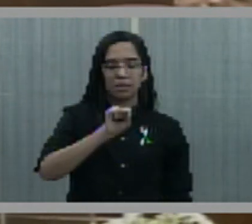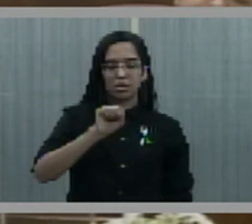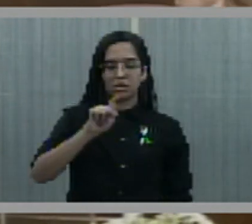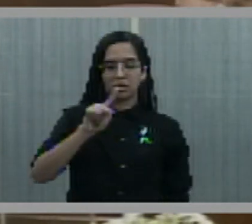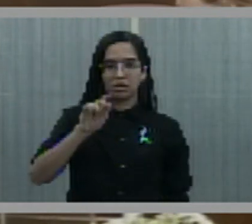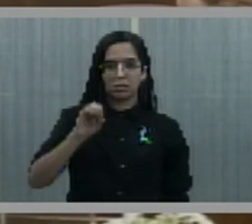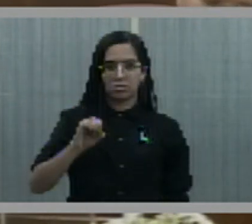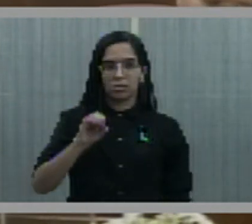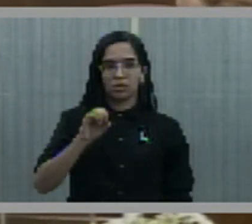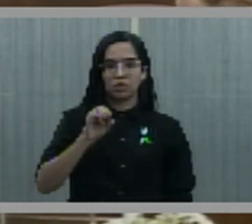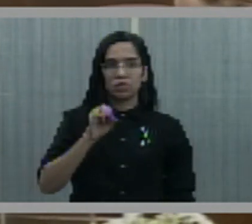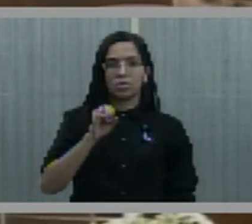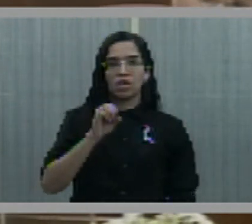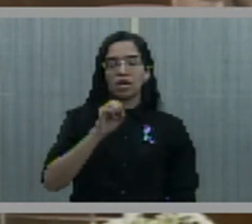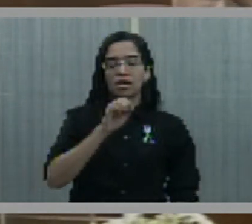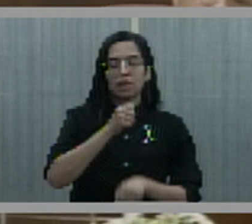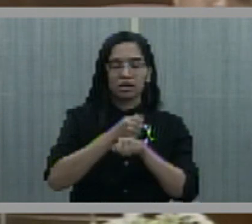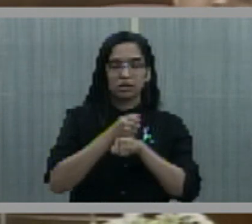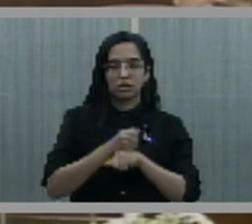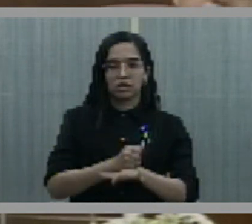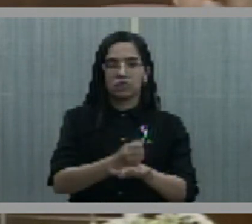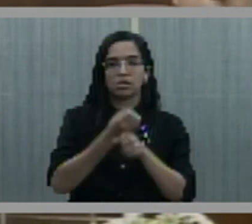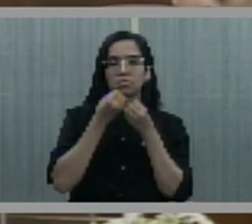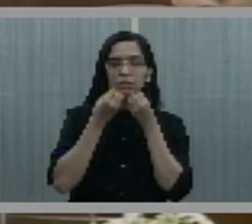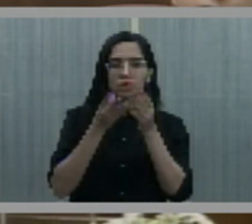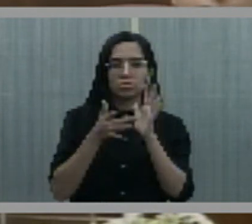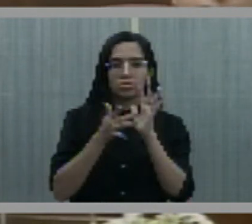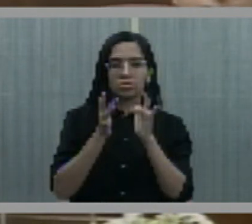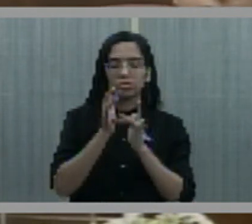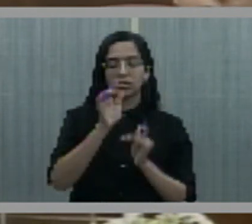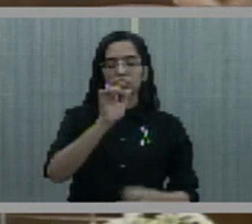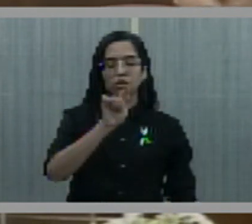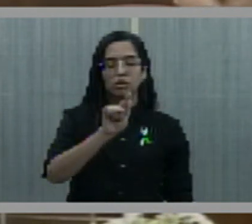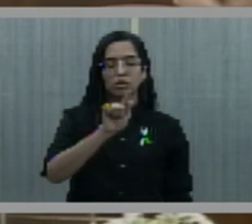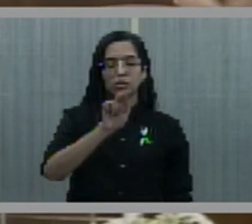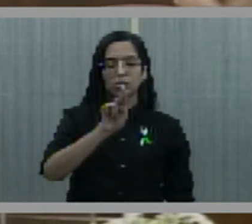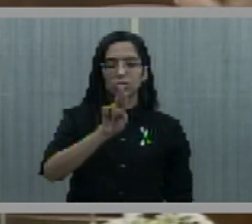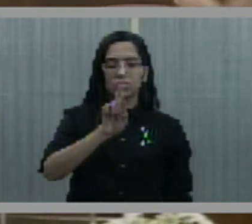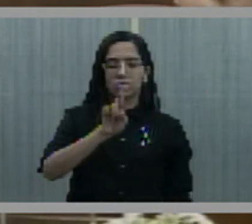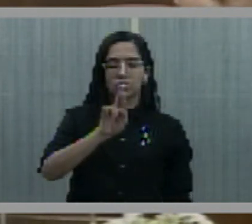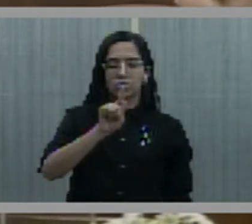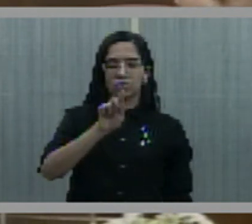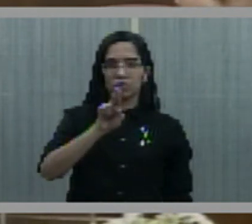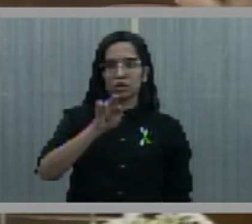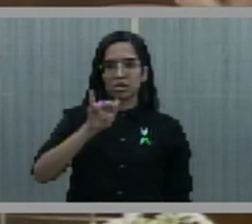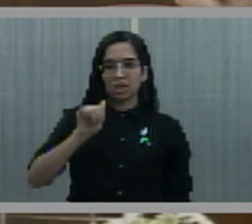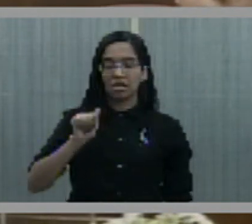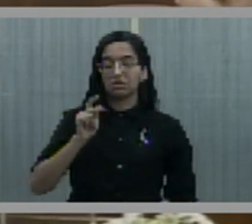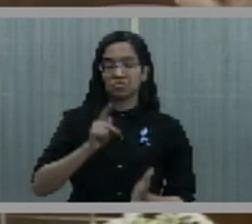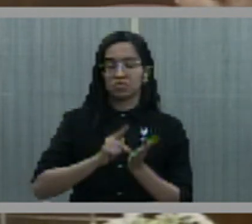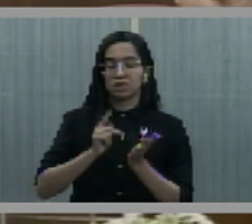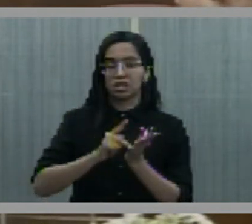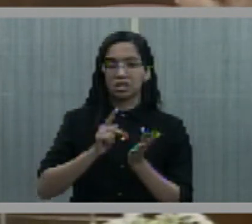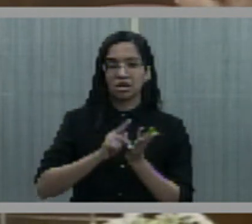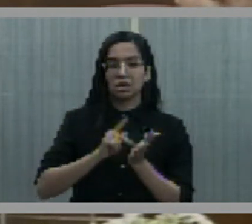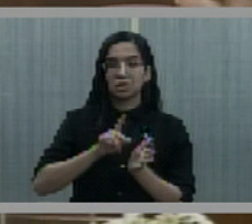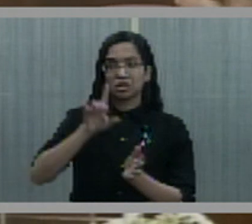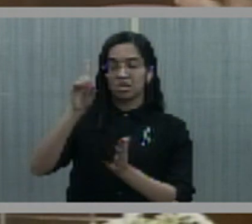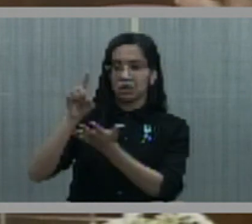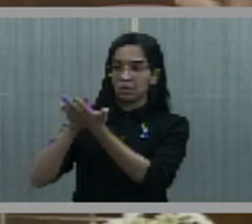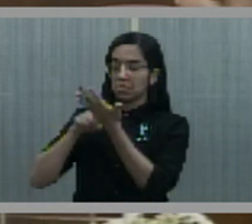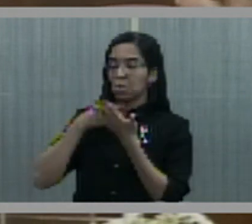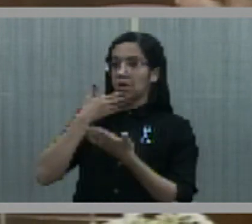do Gurgueia. De fato, Deus nos surpreende. E essas foram as palavras de Francisco ao assumir